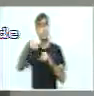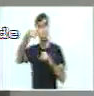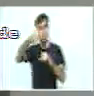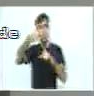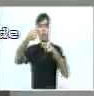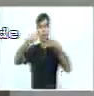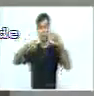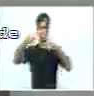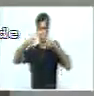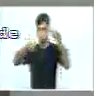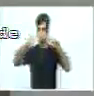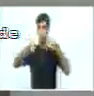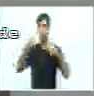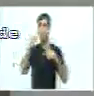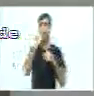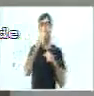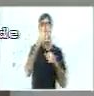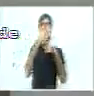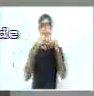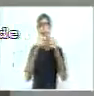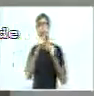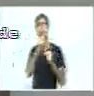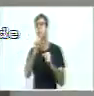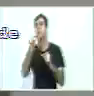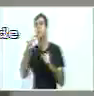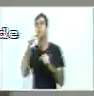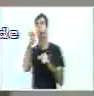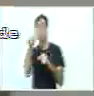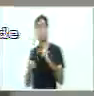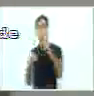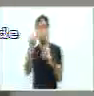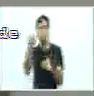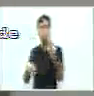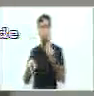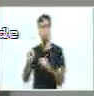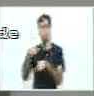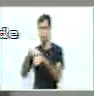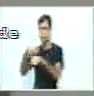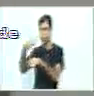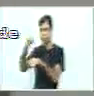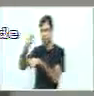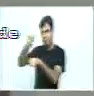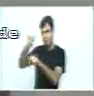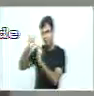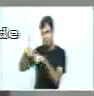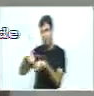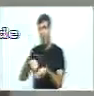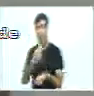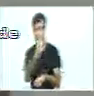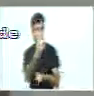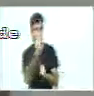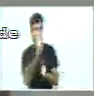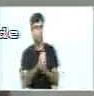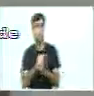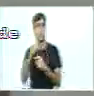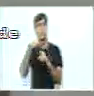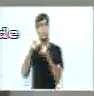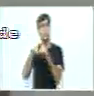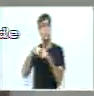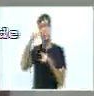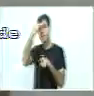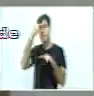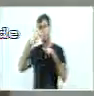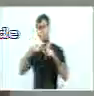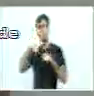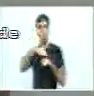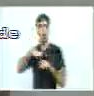discutir com os artistas, com os amantes, 30 segundos, senhor presidente, com os amantes das artes, e